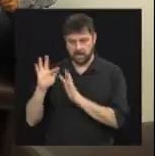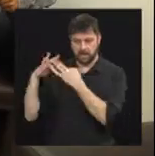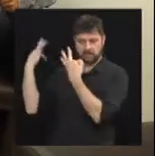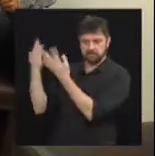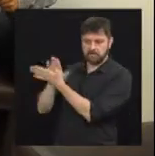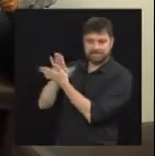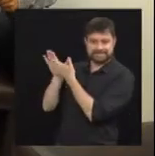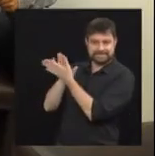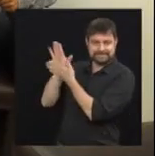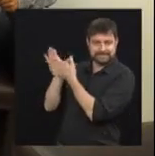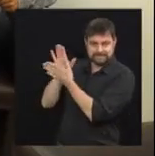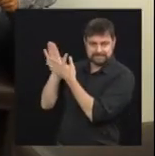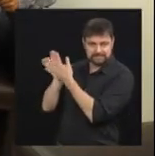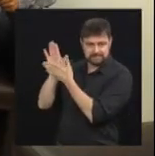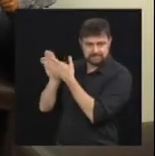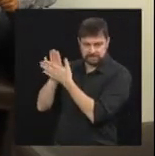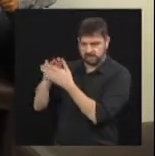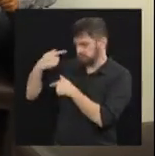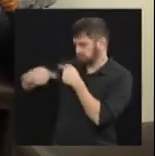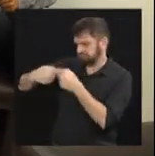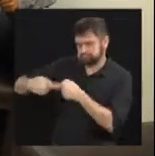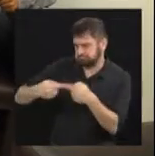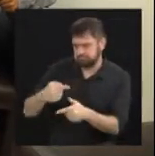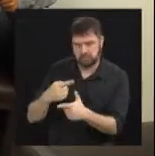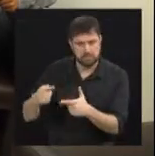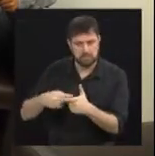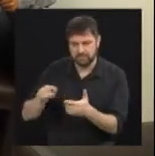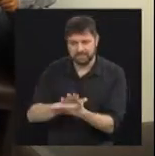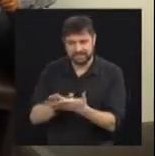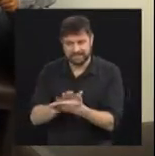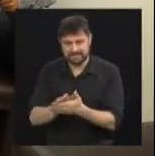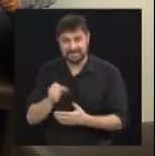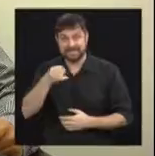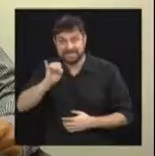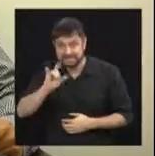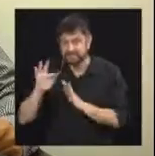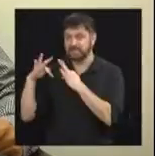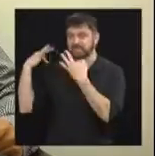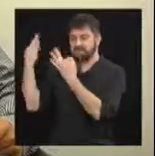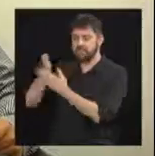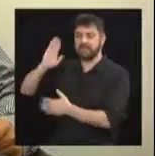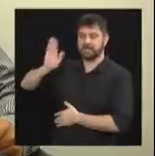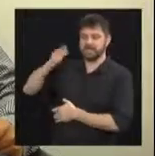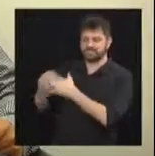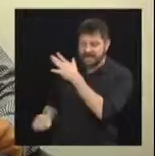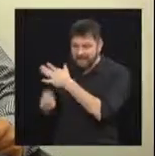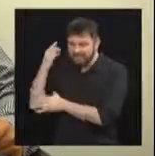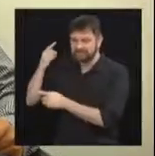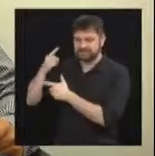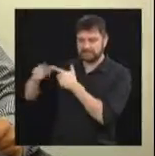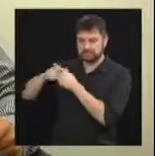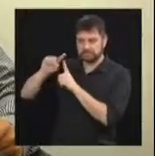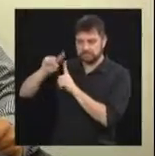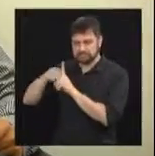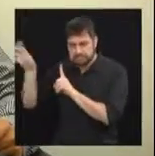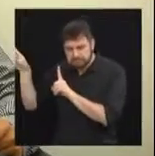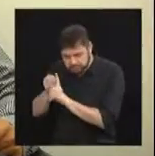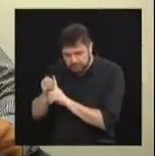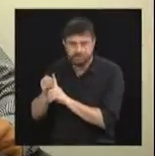encontramos antecedentes familiares. Agora, quando tem o antecedente, o que se deve fazer? Ela deve comunicar